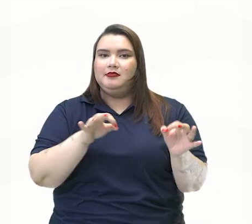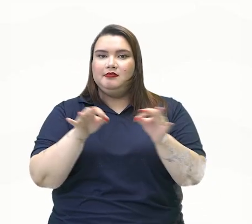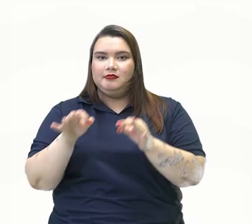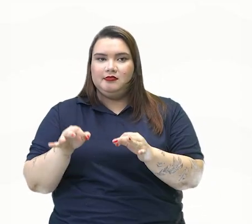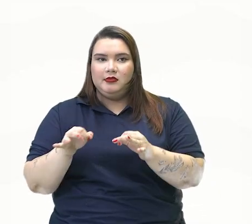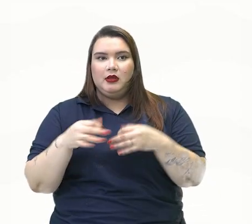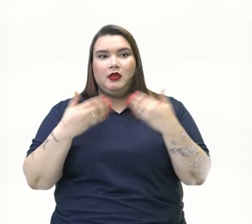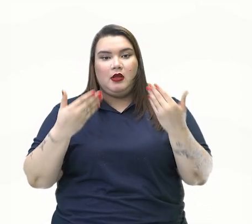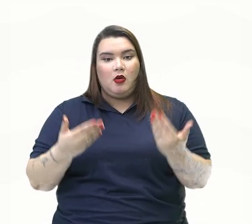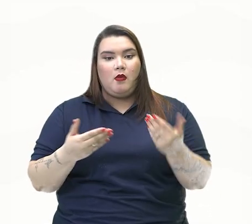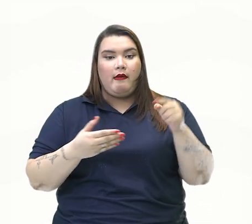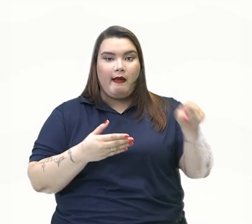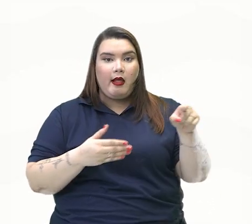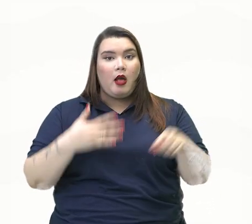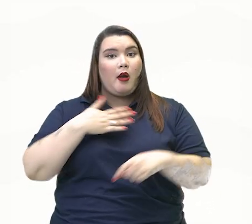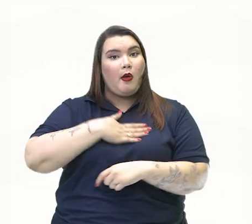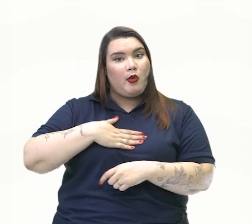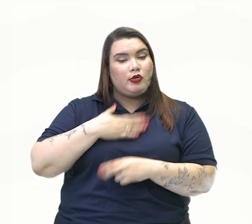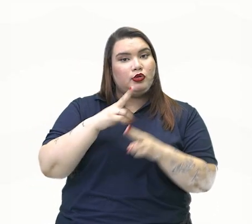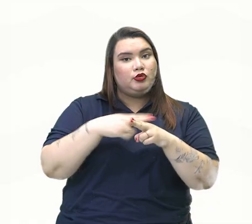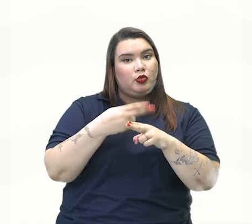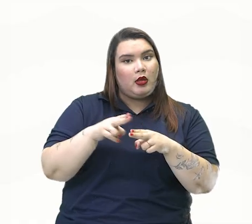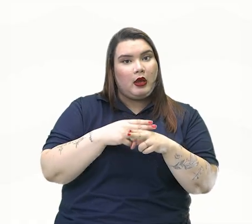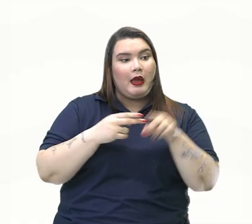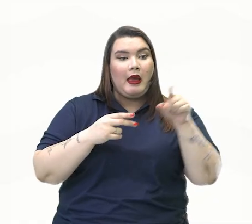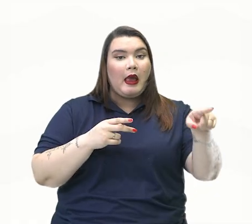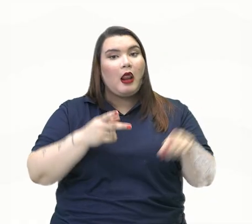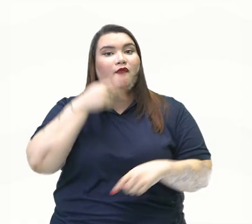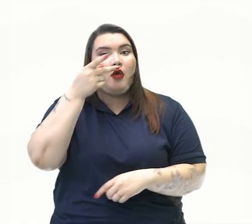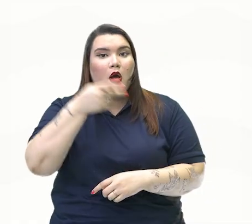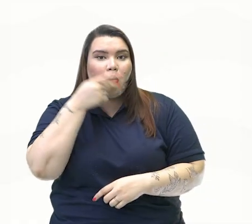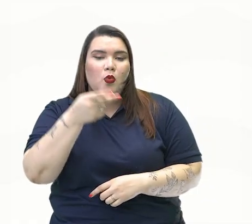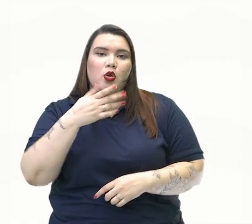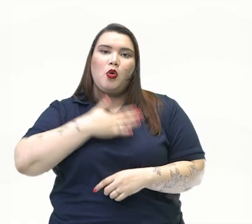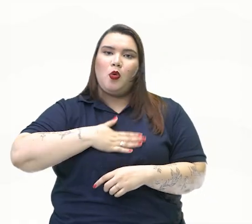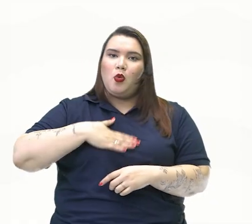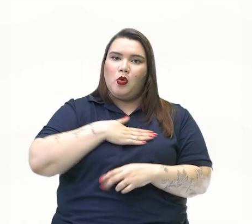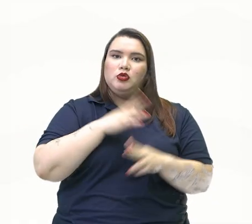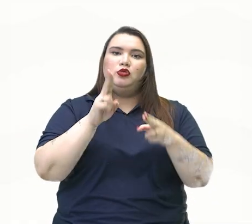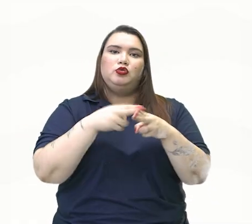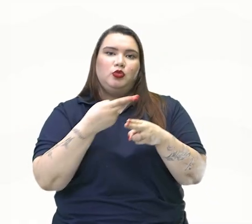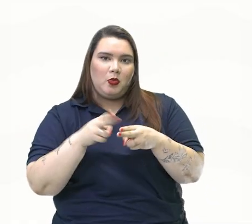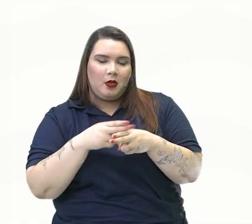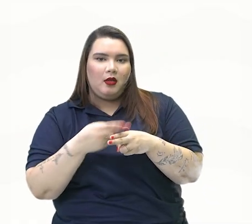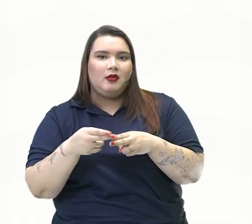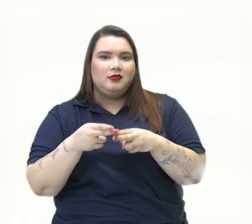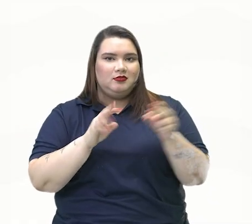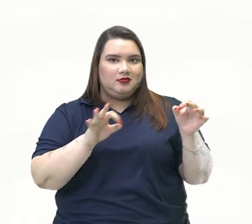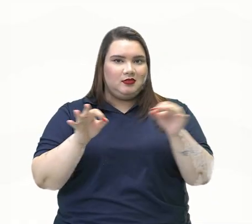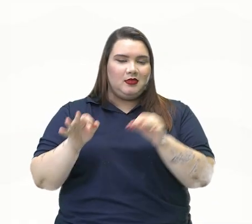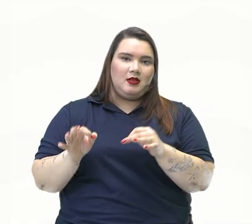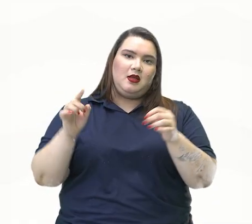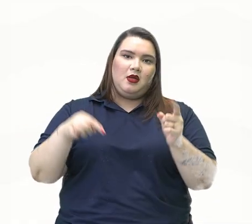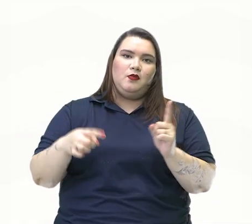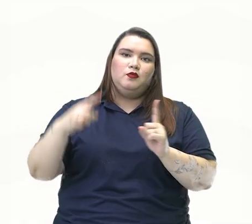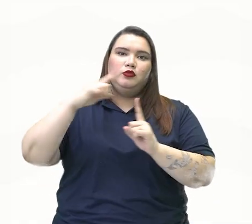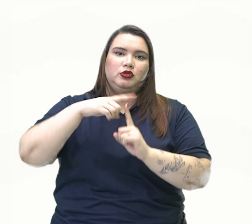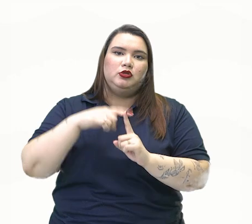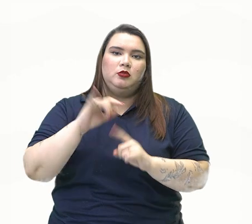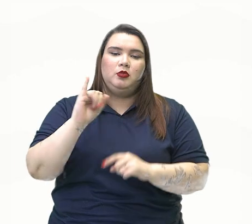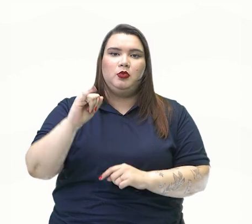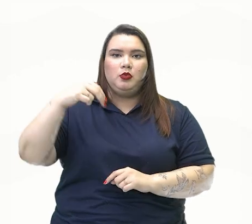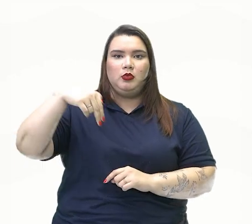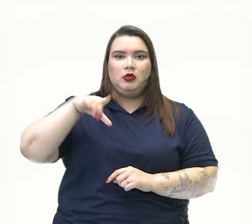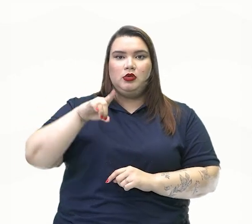utilizando exatamente as mesmas palavras. No discurso indireto, eu vou falar de uma forma indireta, exatamente a